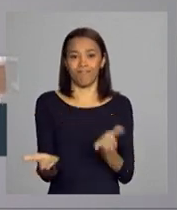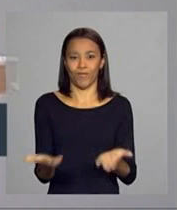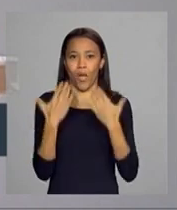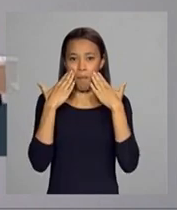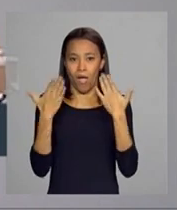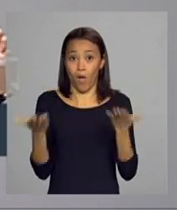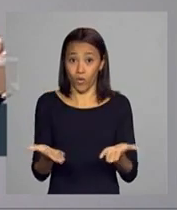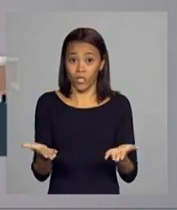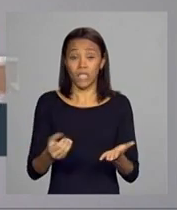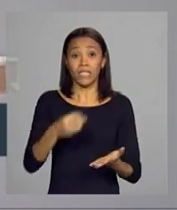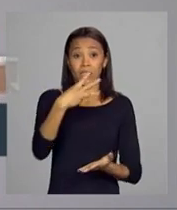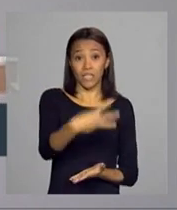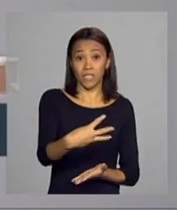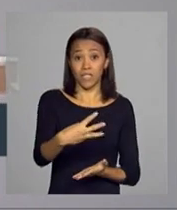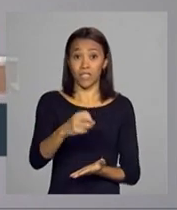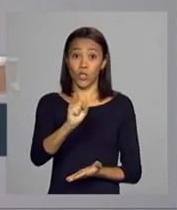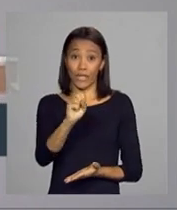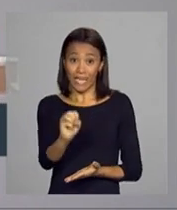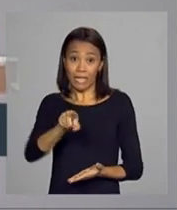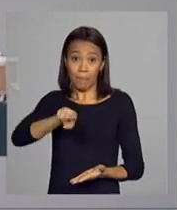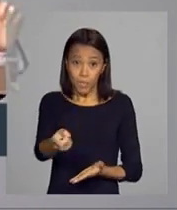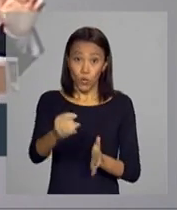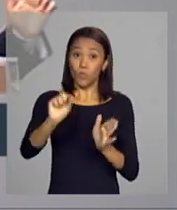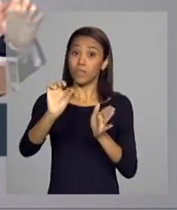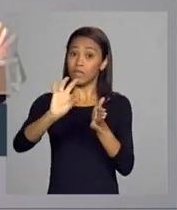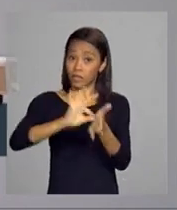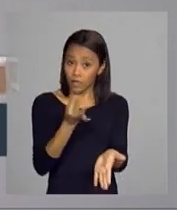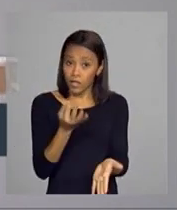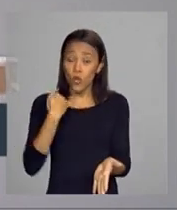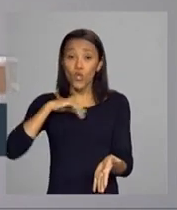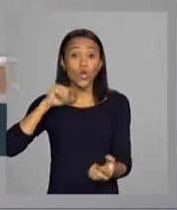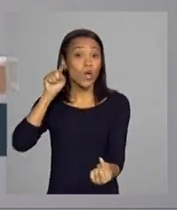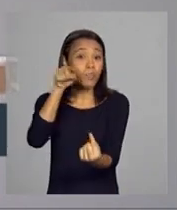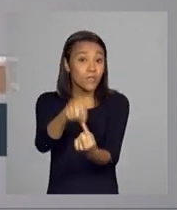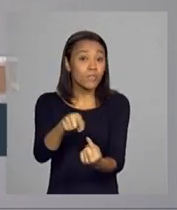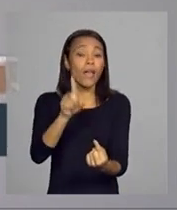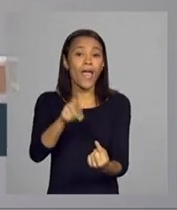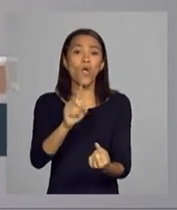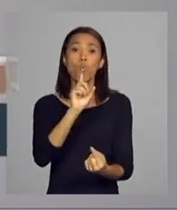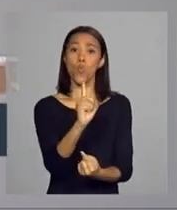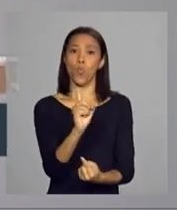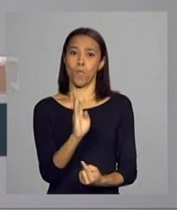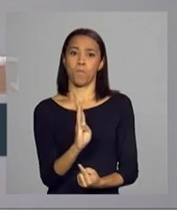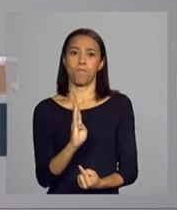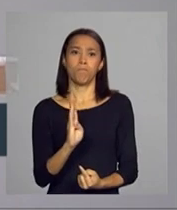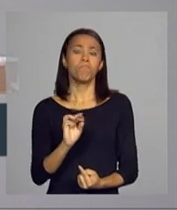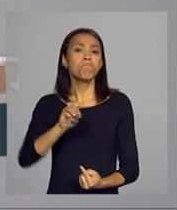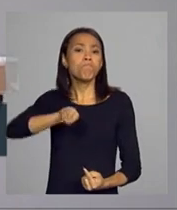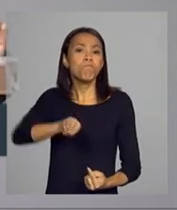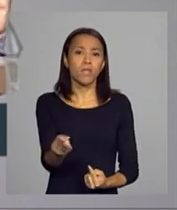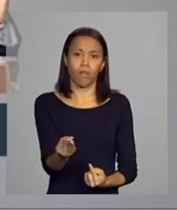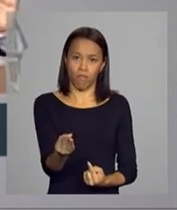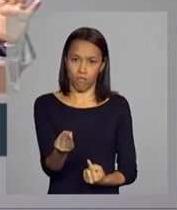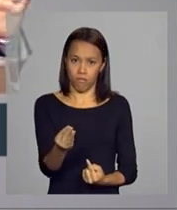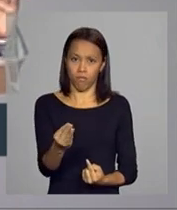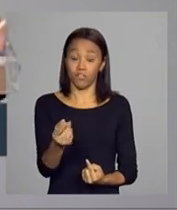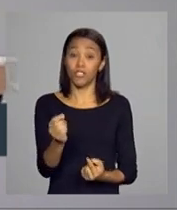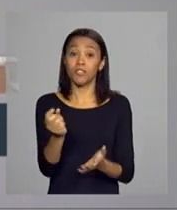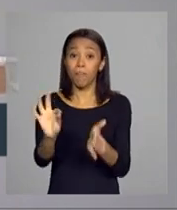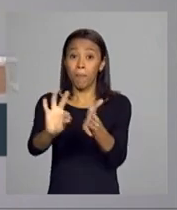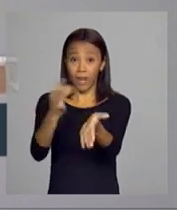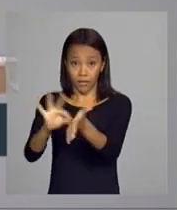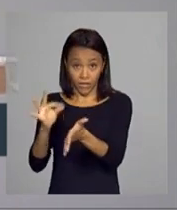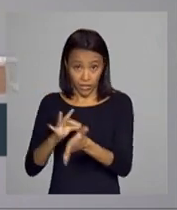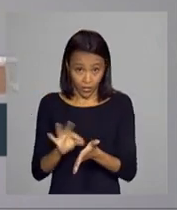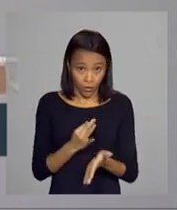foi dito, 380 mil matrículas até aqui, e a nossa meta é chegar a 1 milhão de matrículas, exatamente em relação